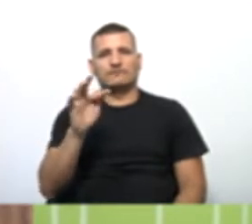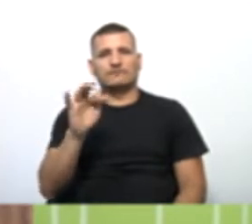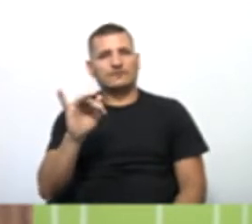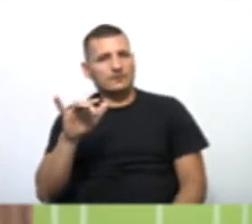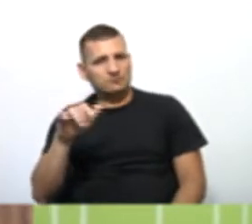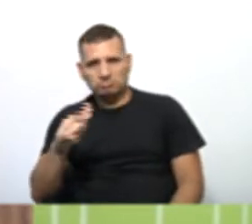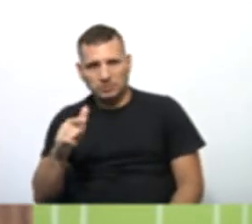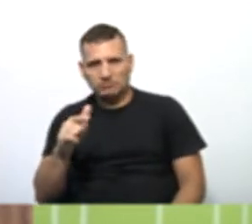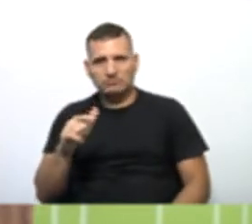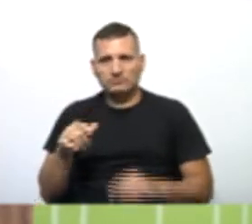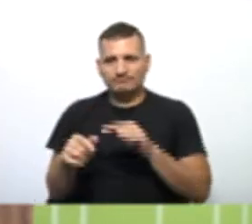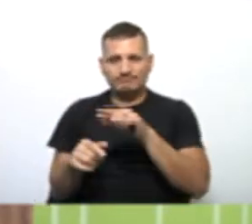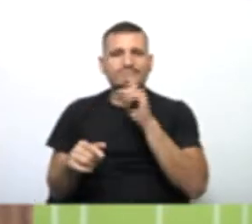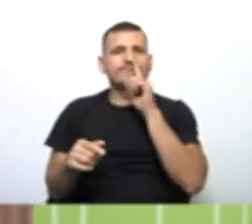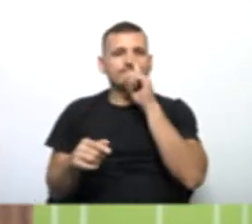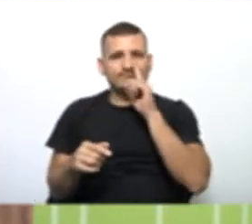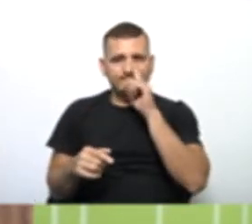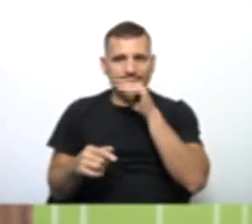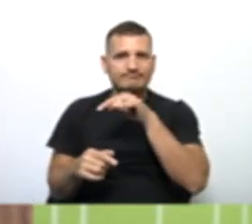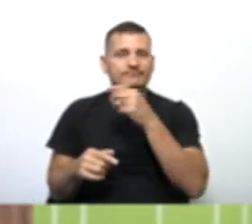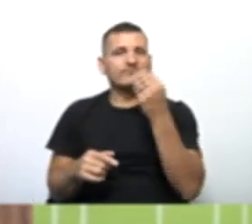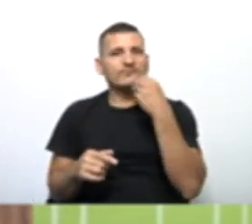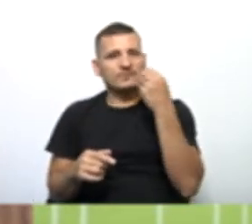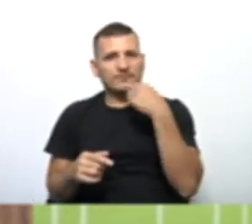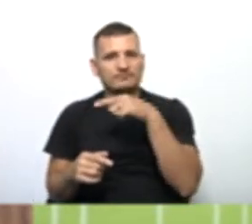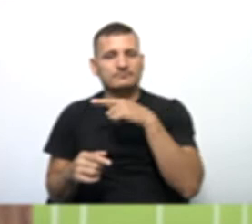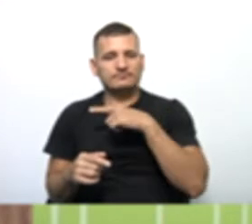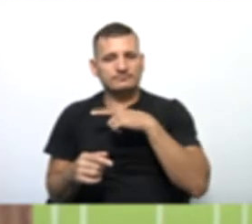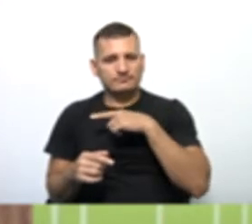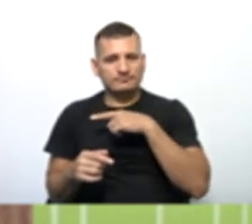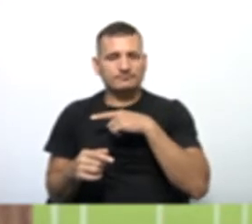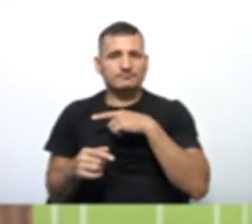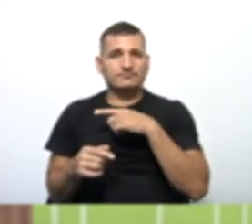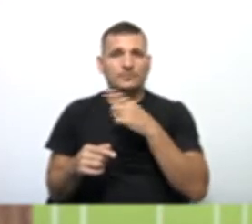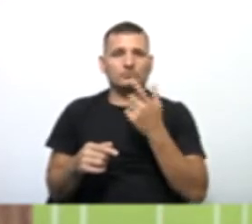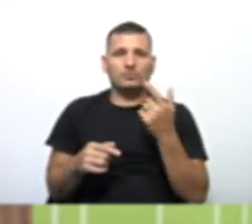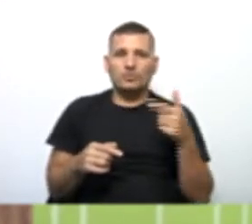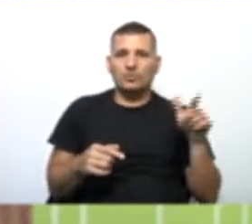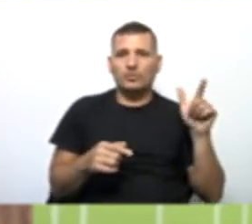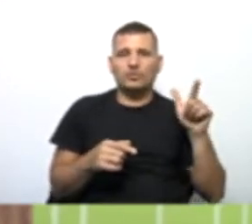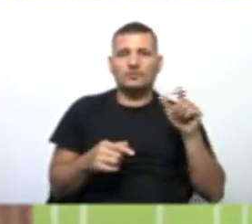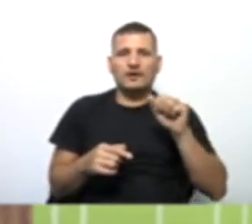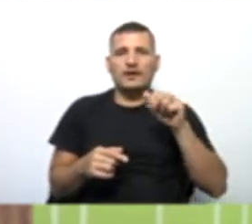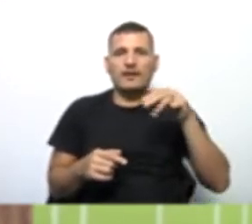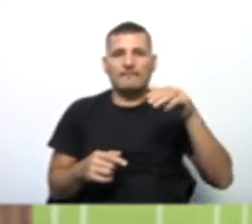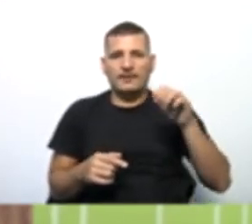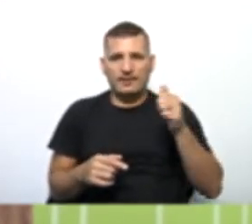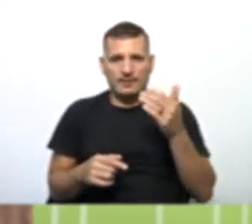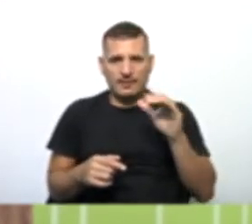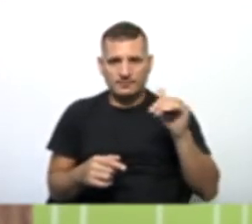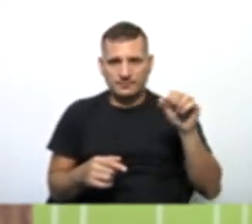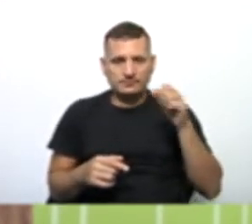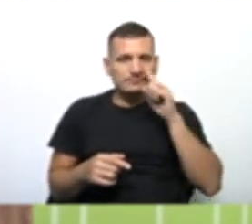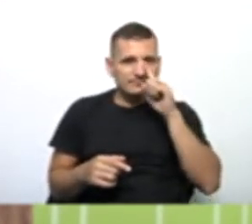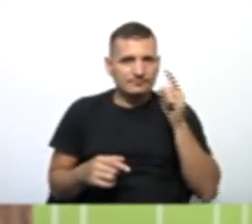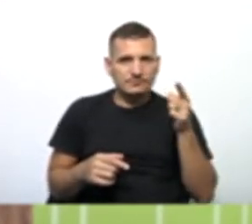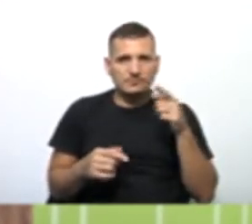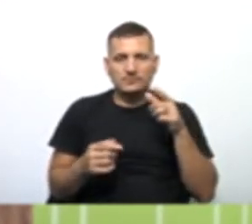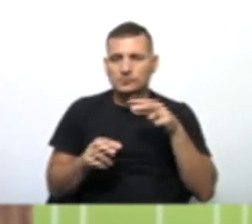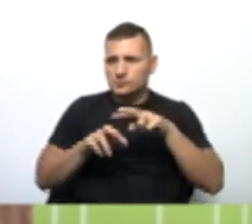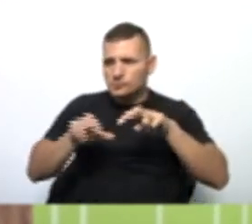mesma forma que tem essa vulnerabilidade, tem ameaças que vão querer explorar essa vulnerabilidade, gerando